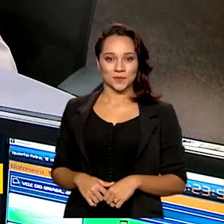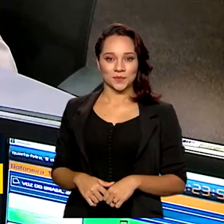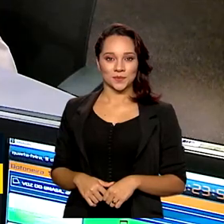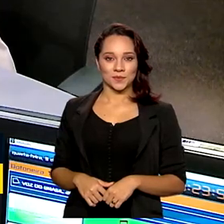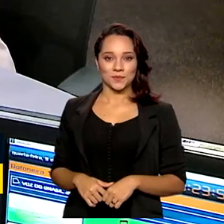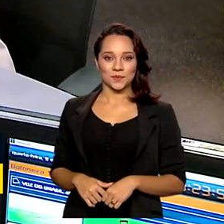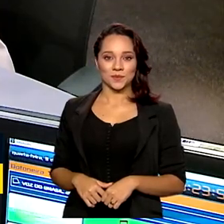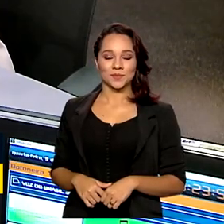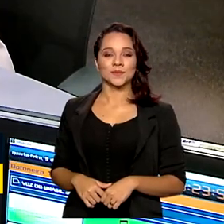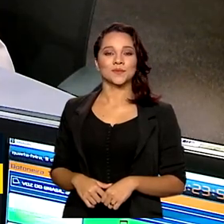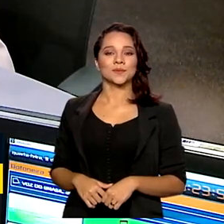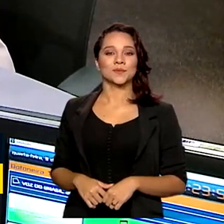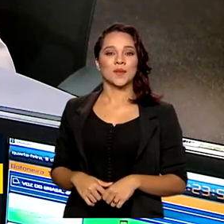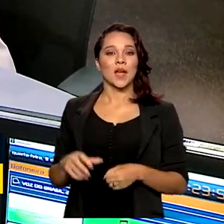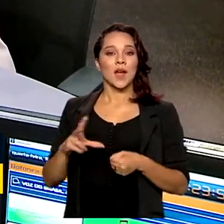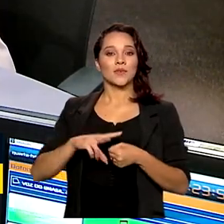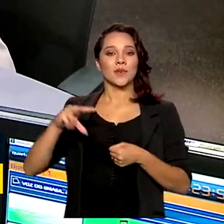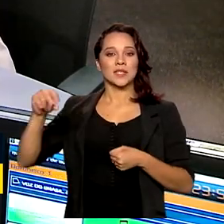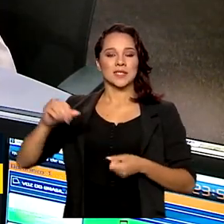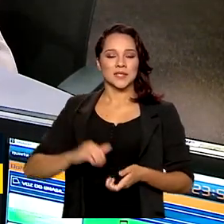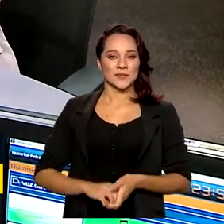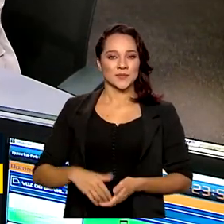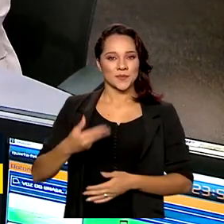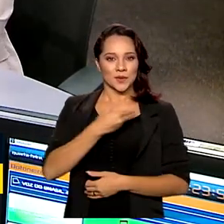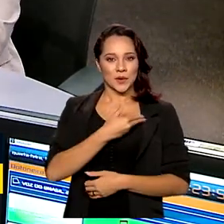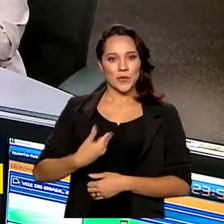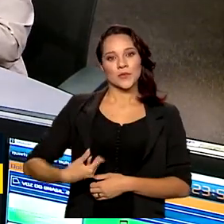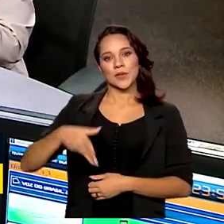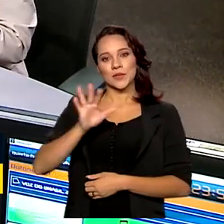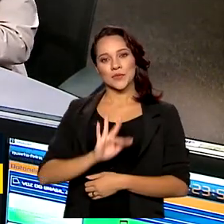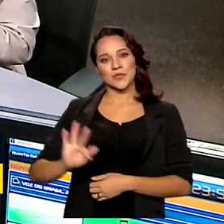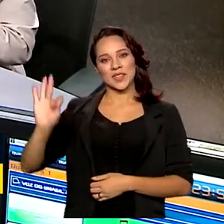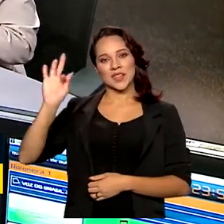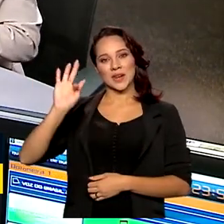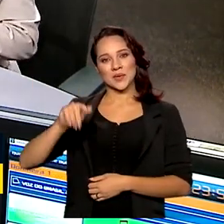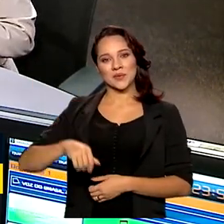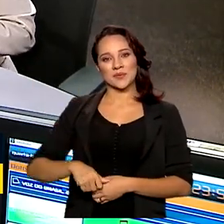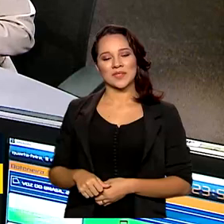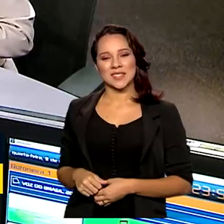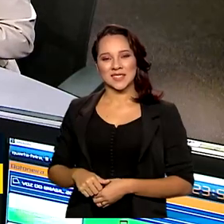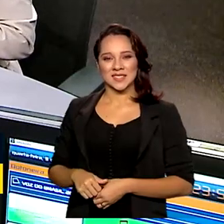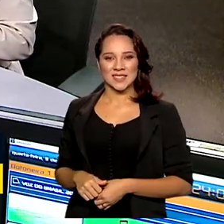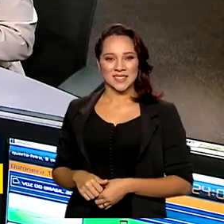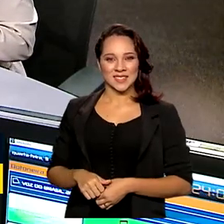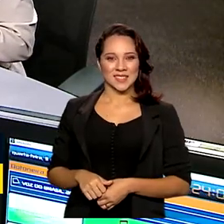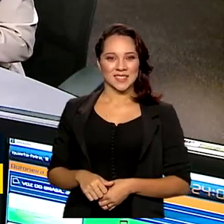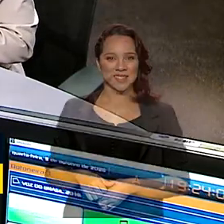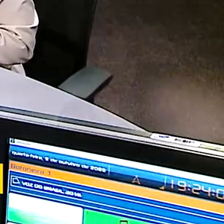A Voz do Brasil. Governo Federal.